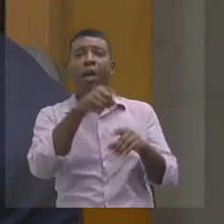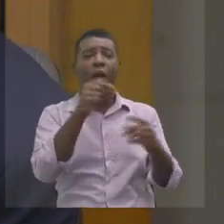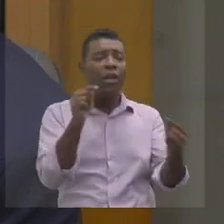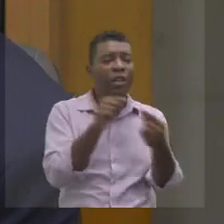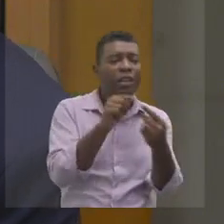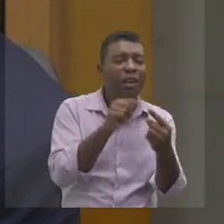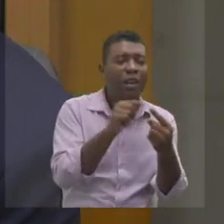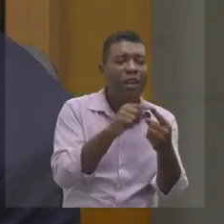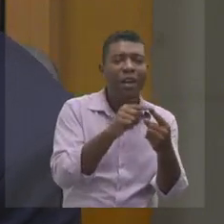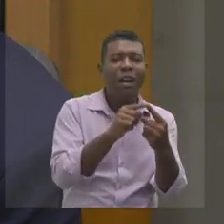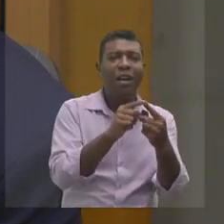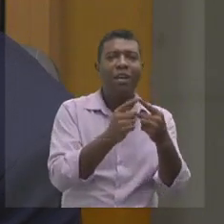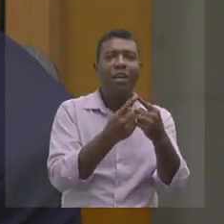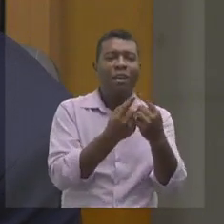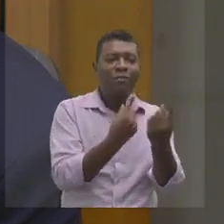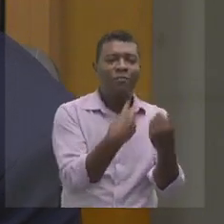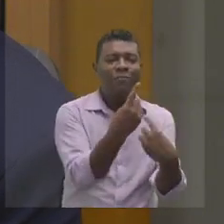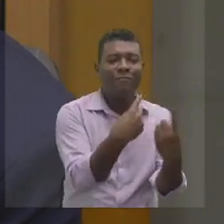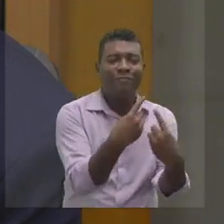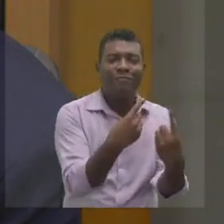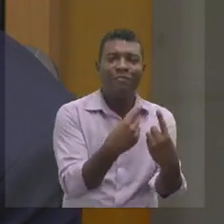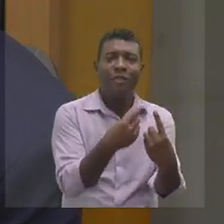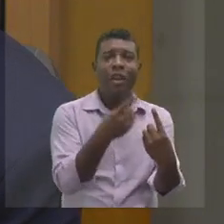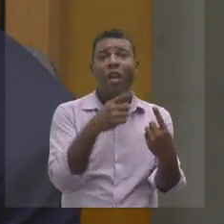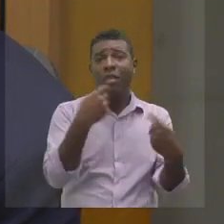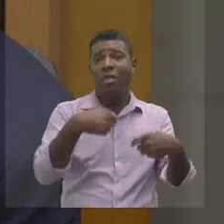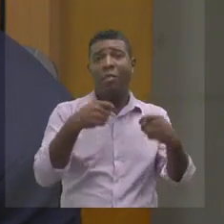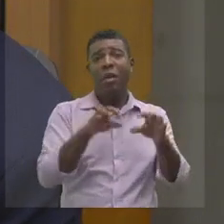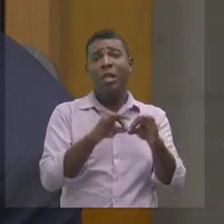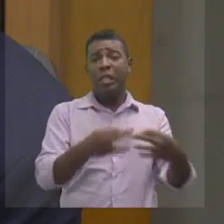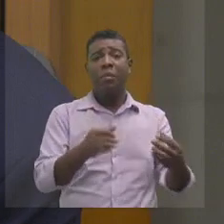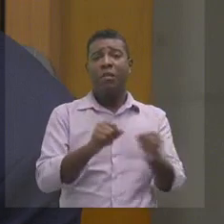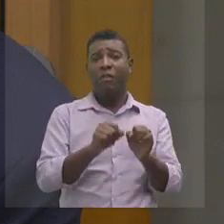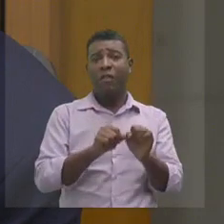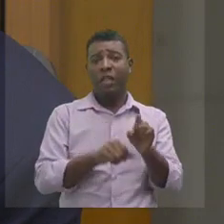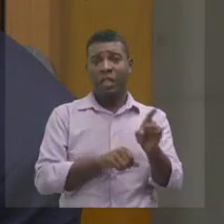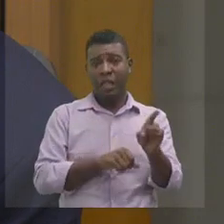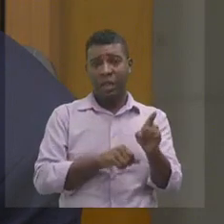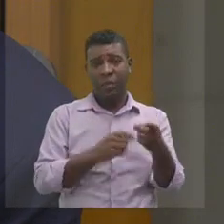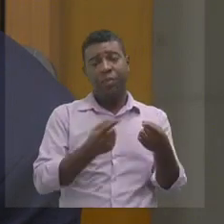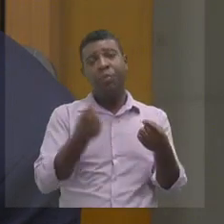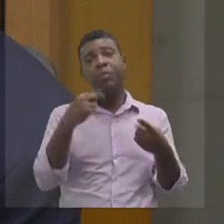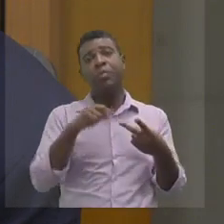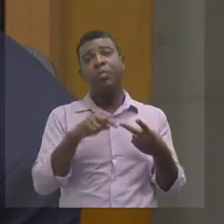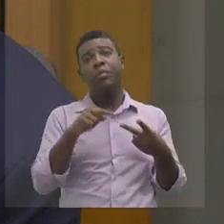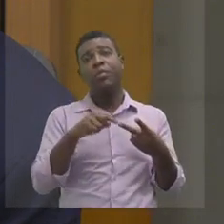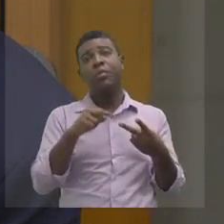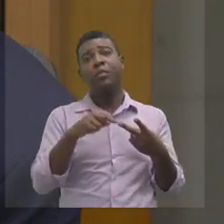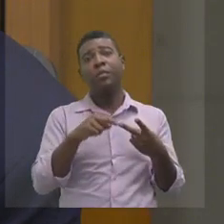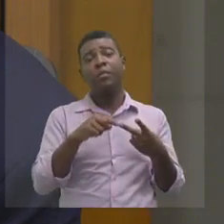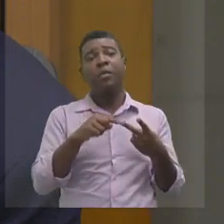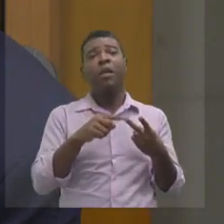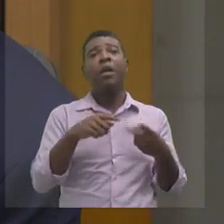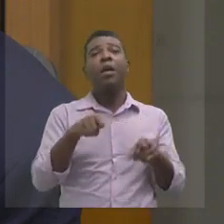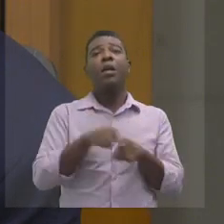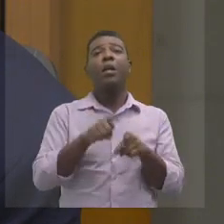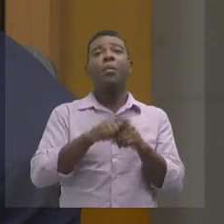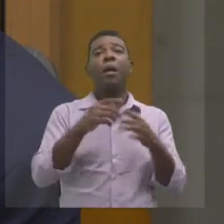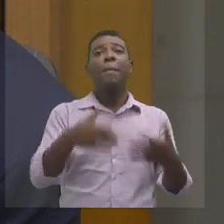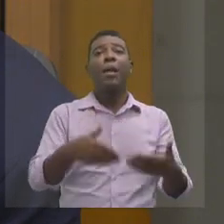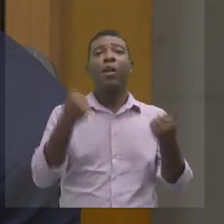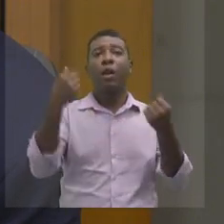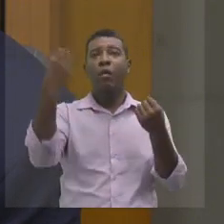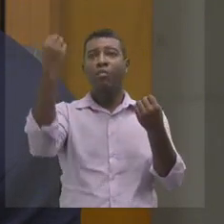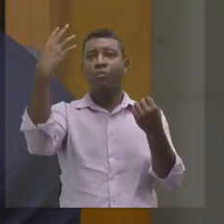lá é uma demanda simples de ser solucionada a viabilidade de uma avaliação Para melhorias na sinalização de trânsito